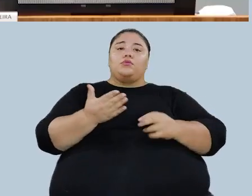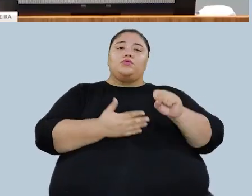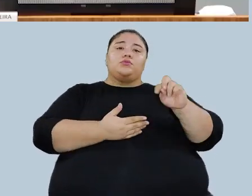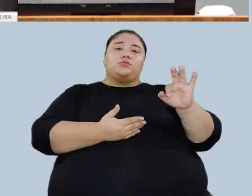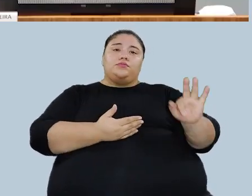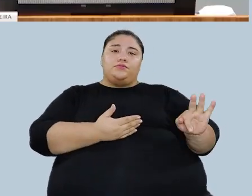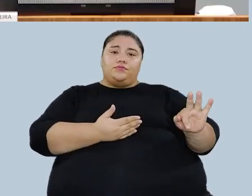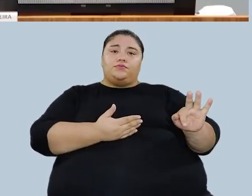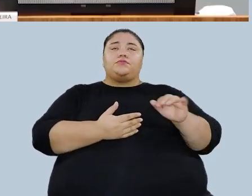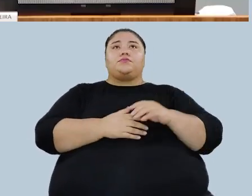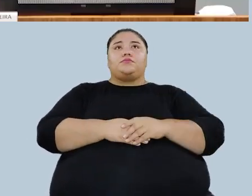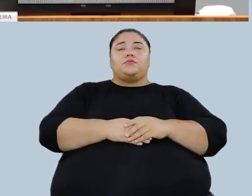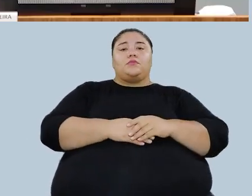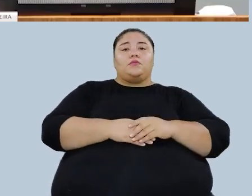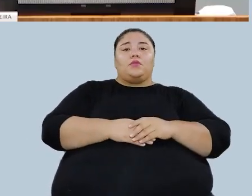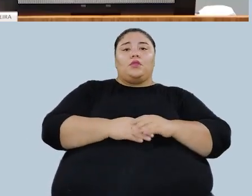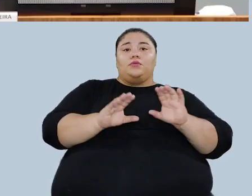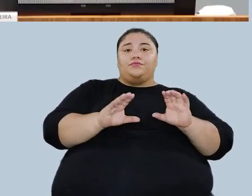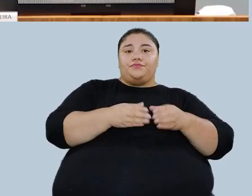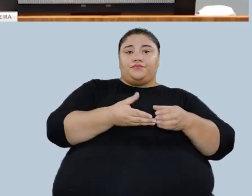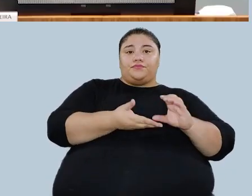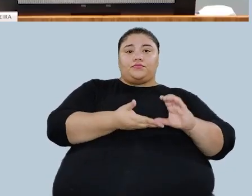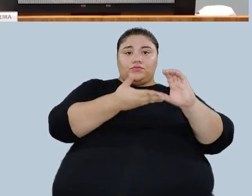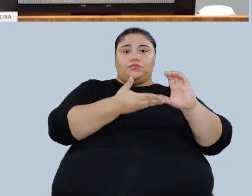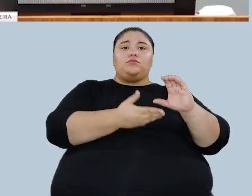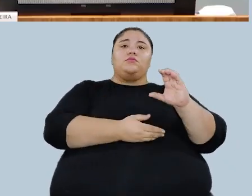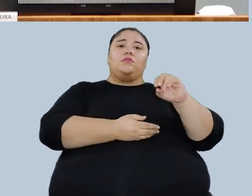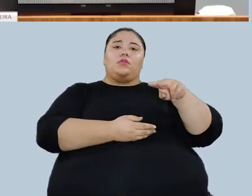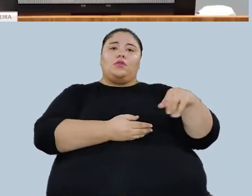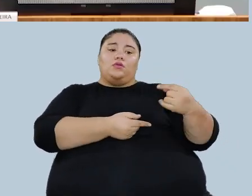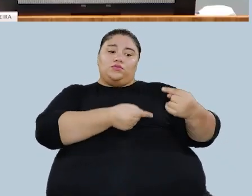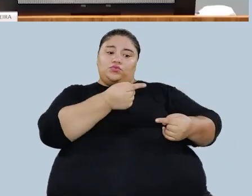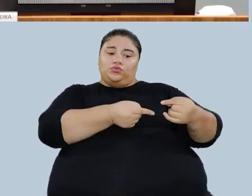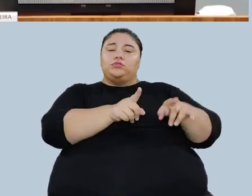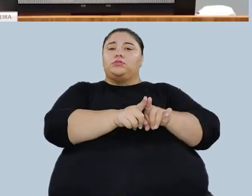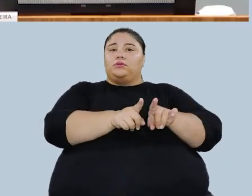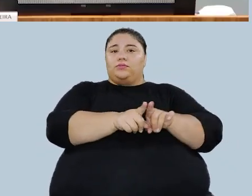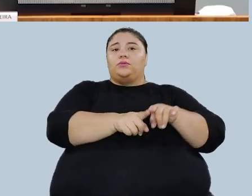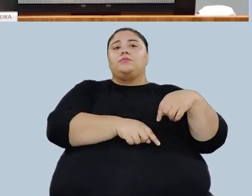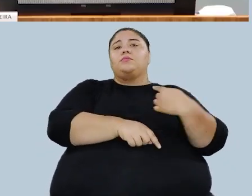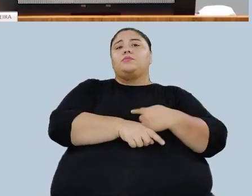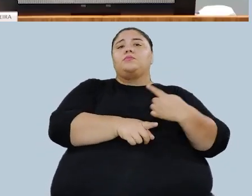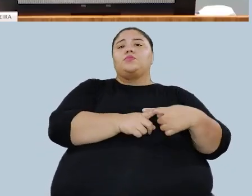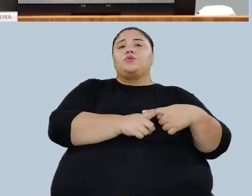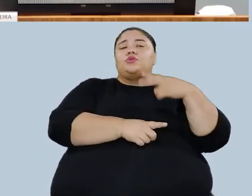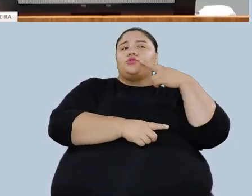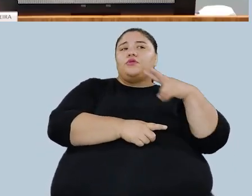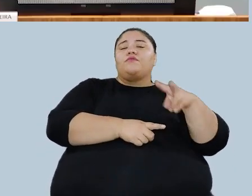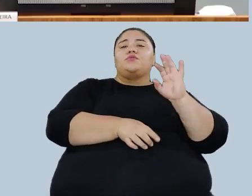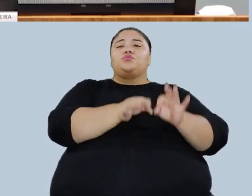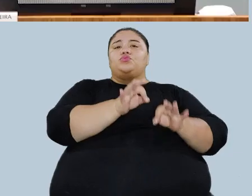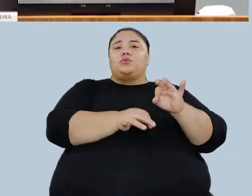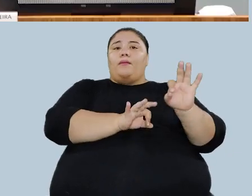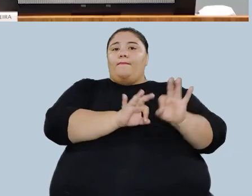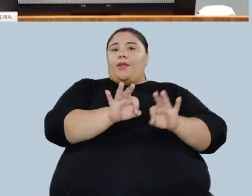Justiça, temos a comissão do CNJ que está discutindo isso. Por quê? Porque o Judiciário já está se preparando